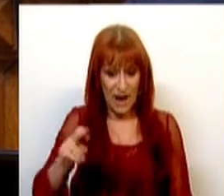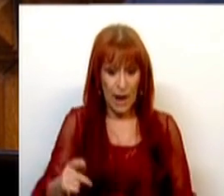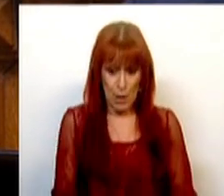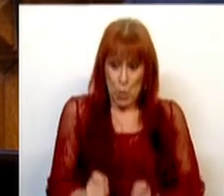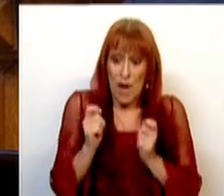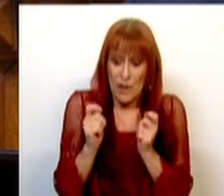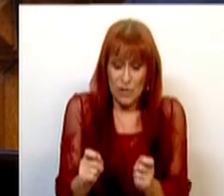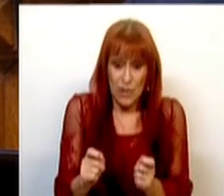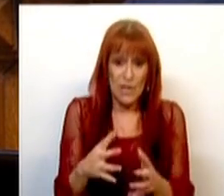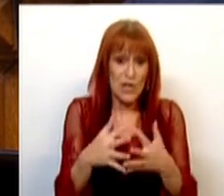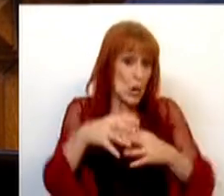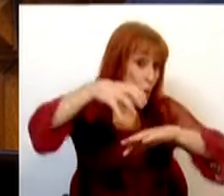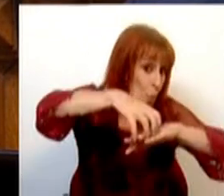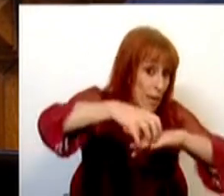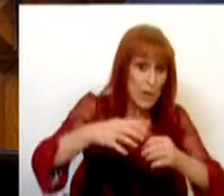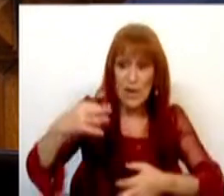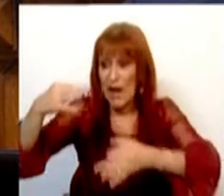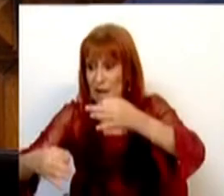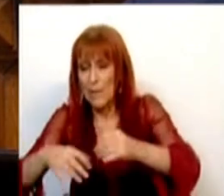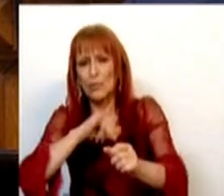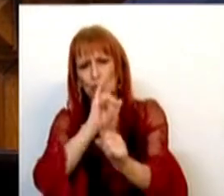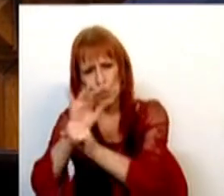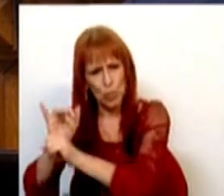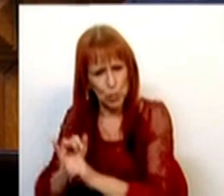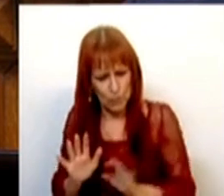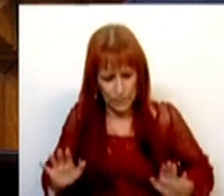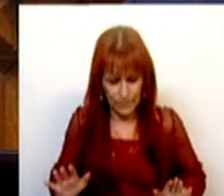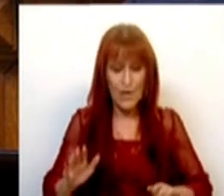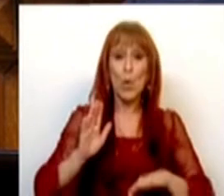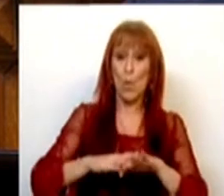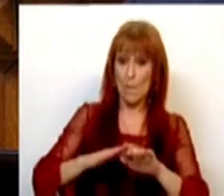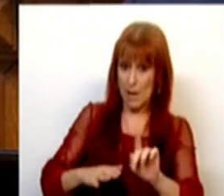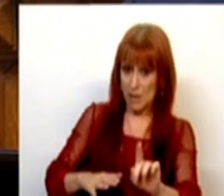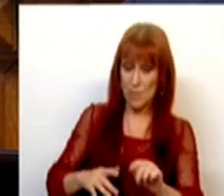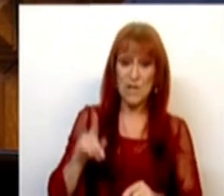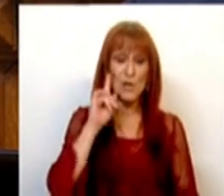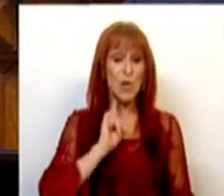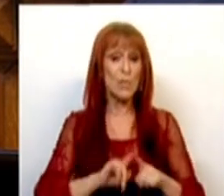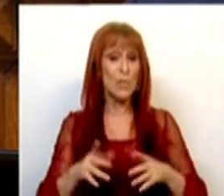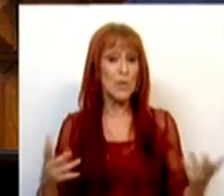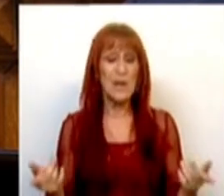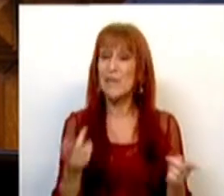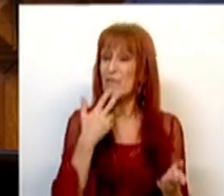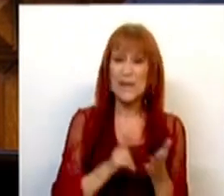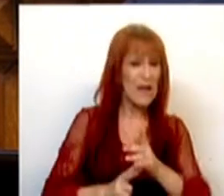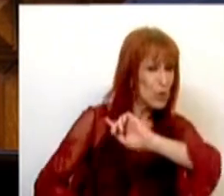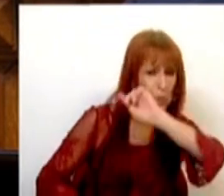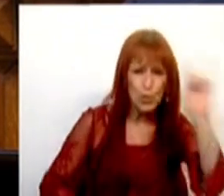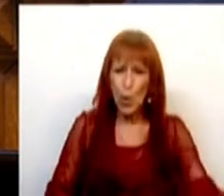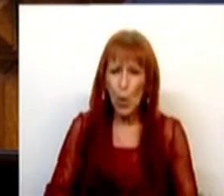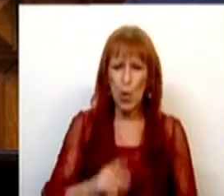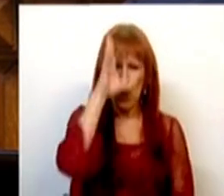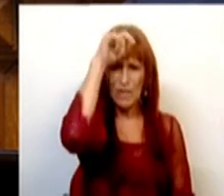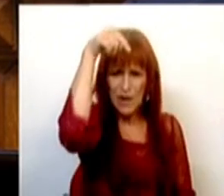investimento, seja em infraestruturas, equipamentos, etc. Por isso, Senhora Deputada, não é verdade que